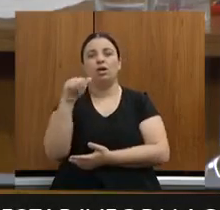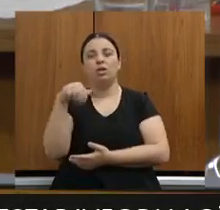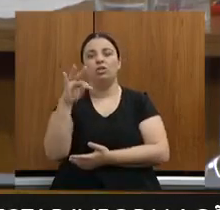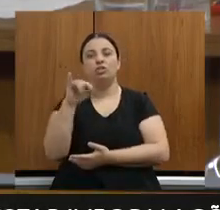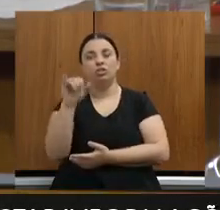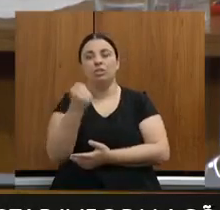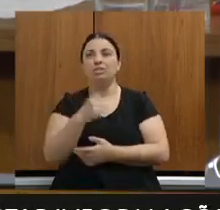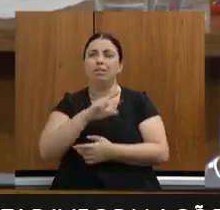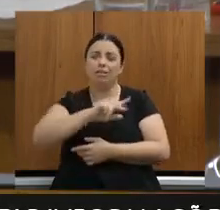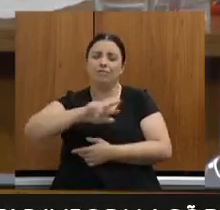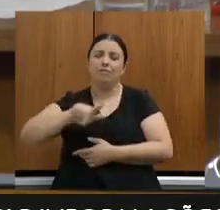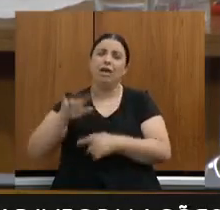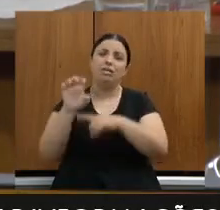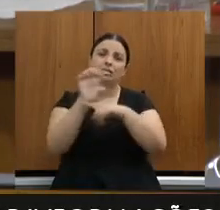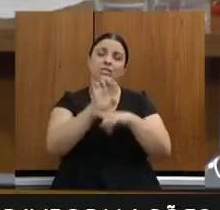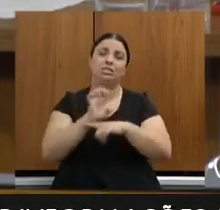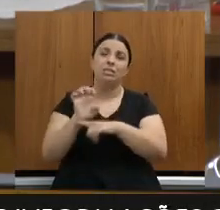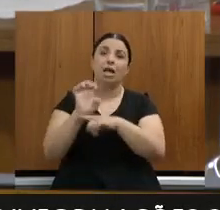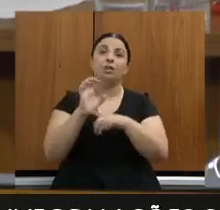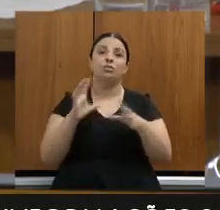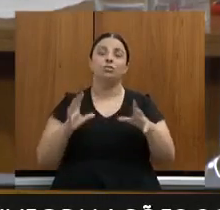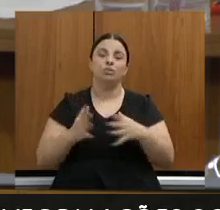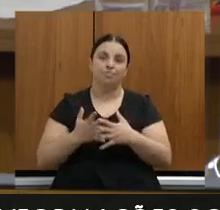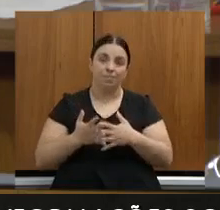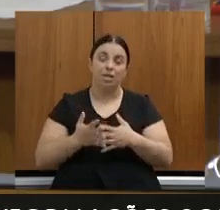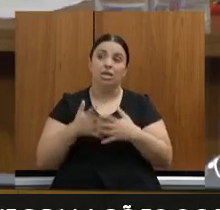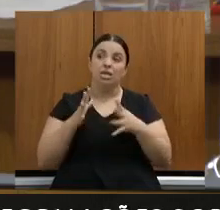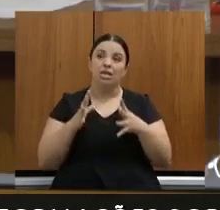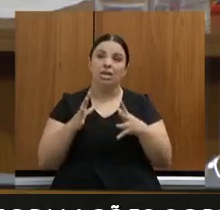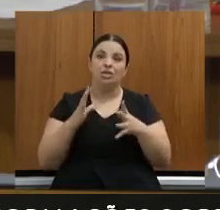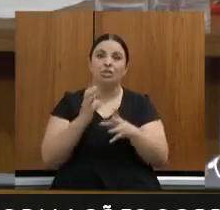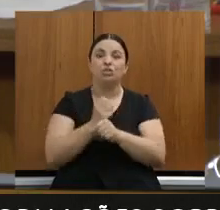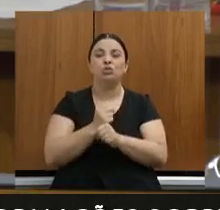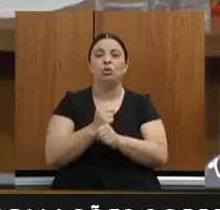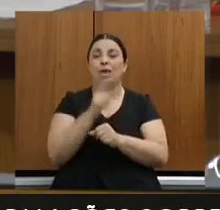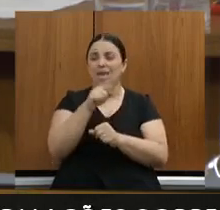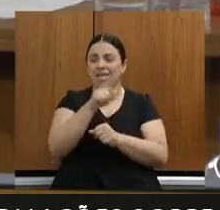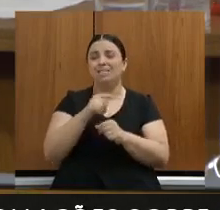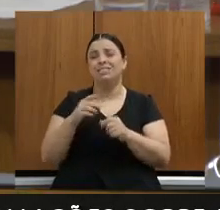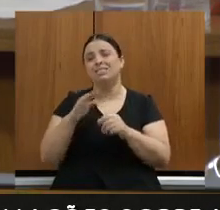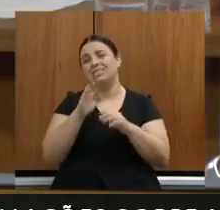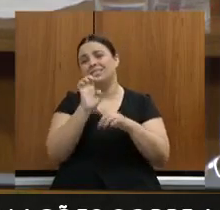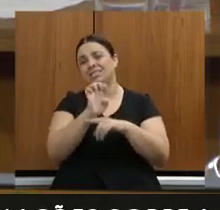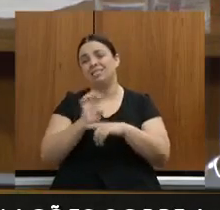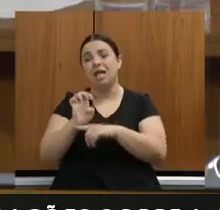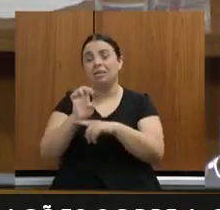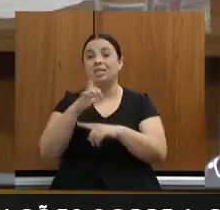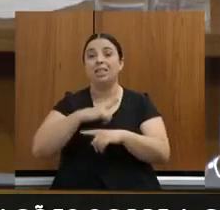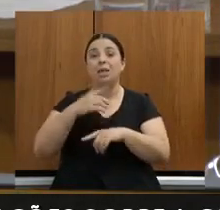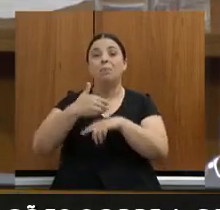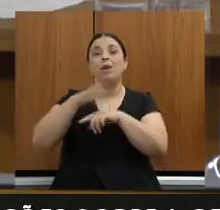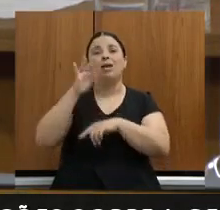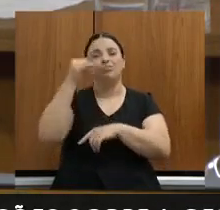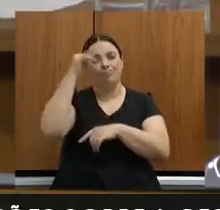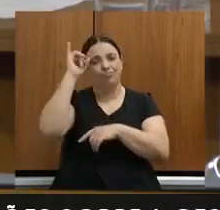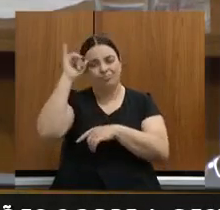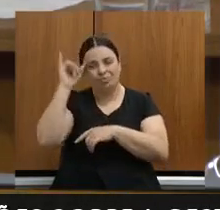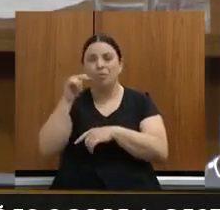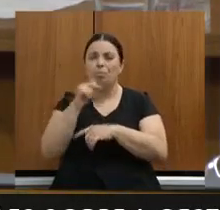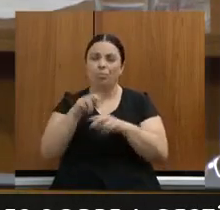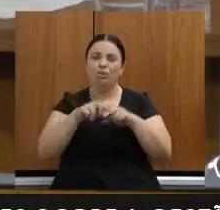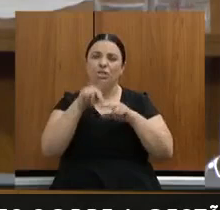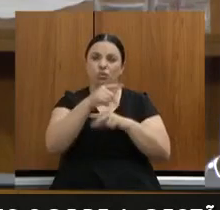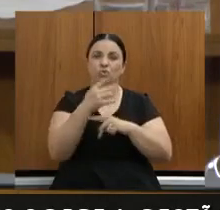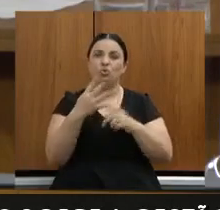aí soma o maior maior de banho mais expressivo esses quatro